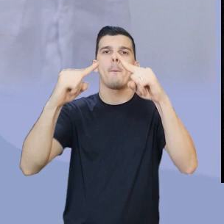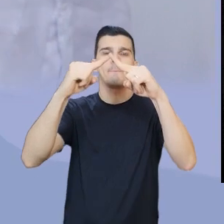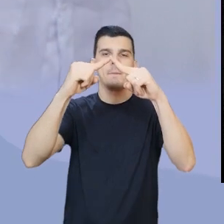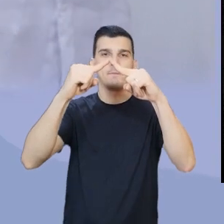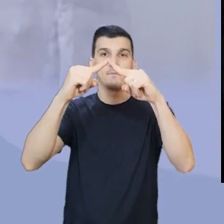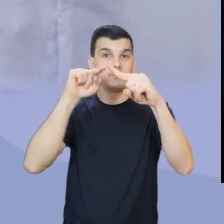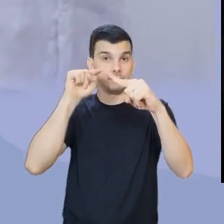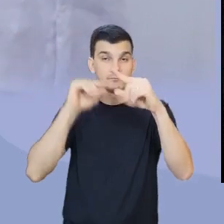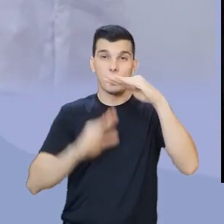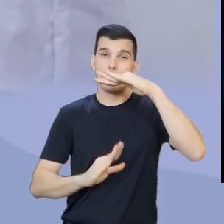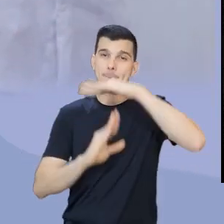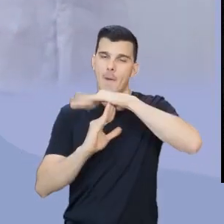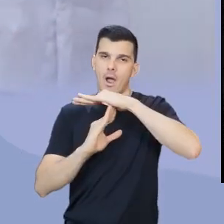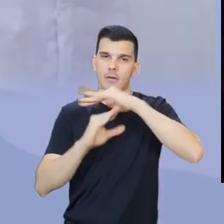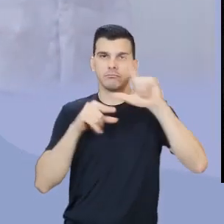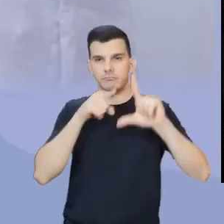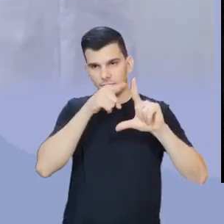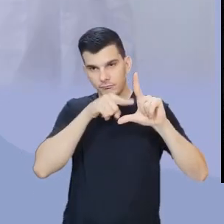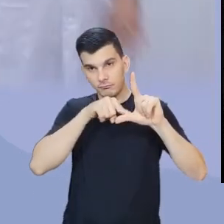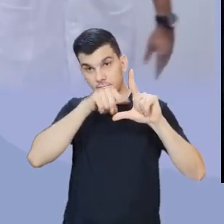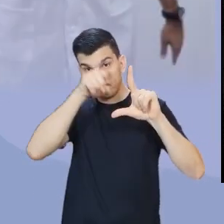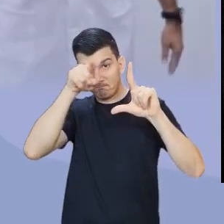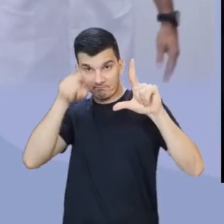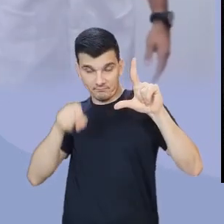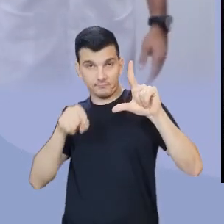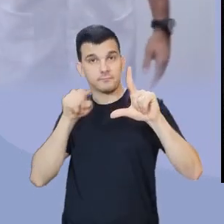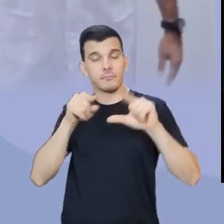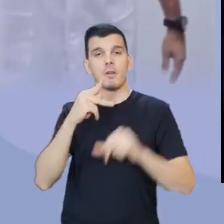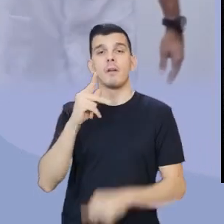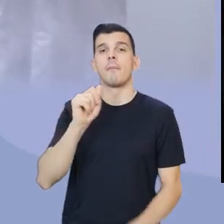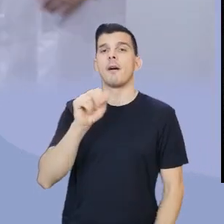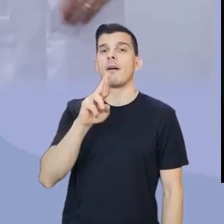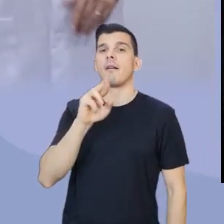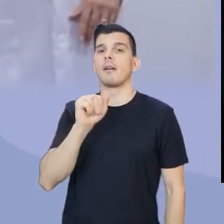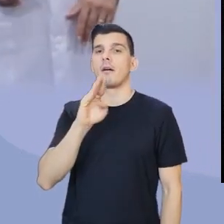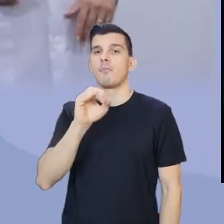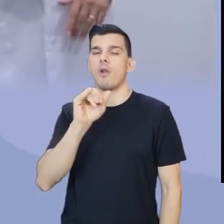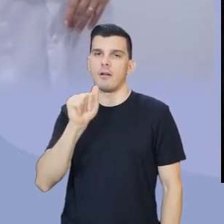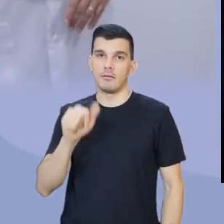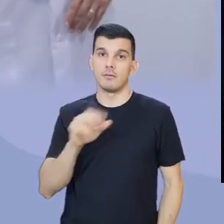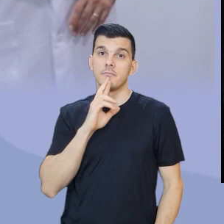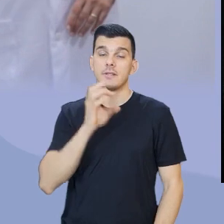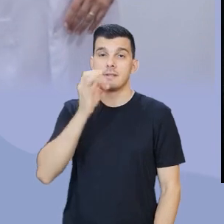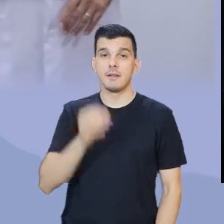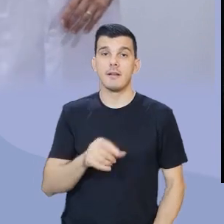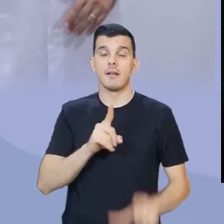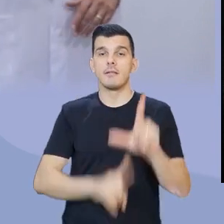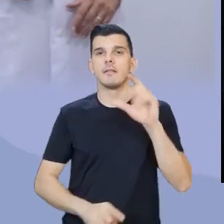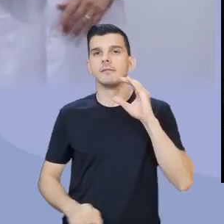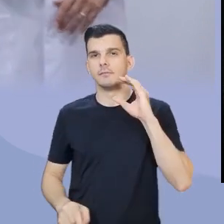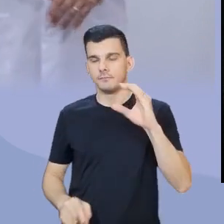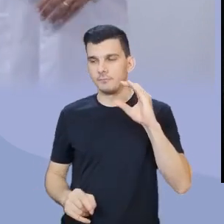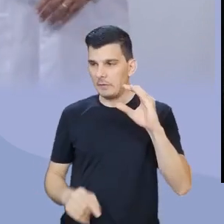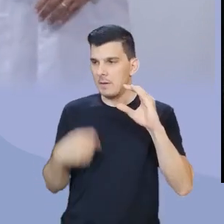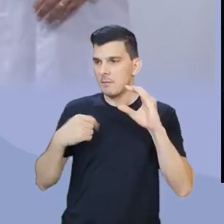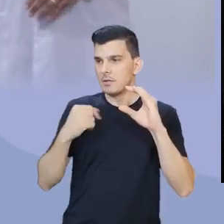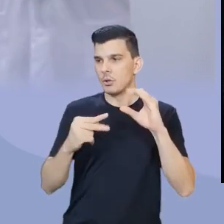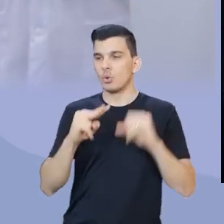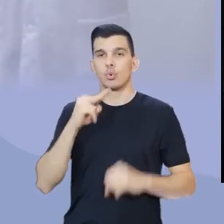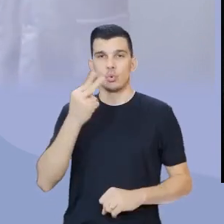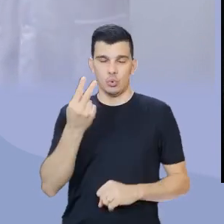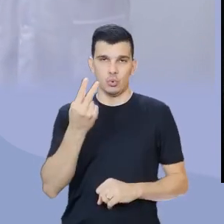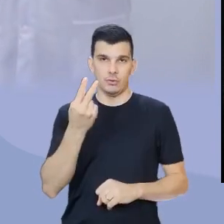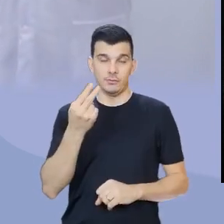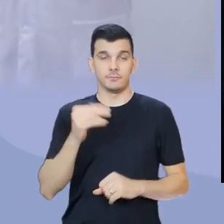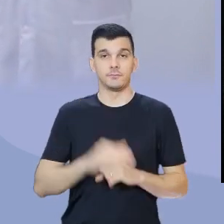avião no ponto máximo da parábola, no ponto mais alto da parábola. Resposta certa, letra C. Ele tem que aumentar em